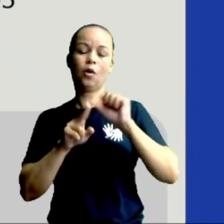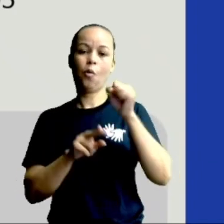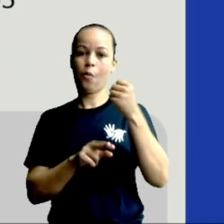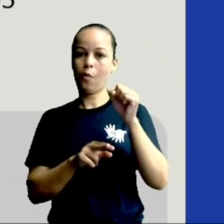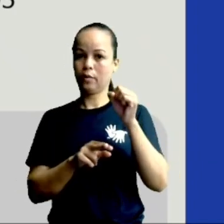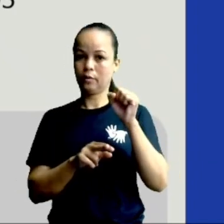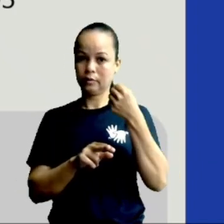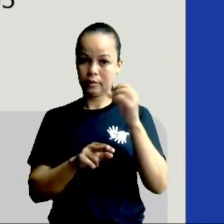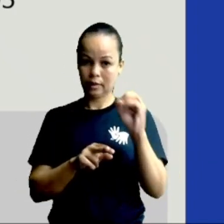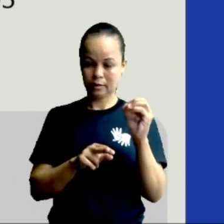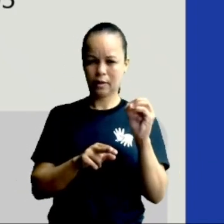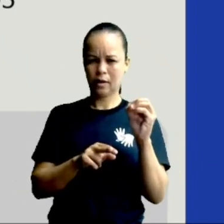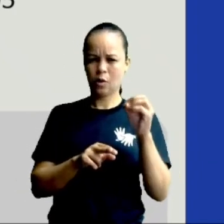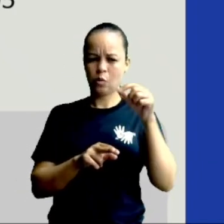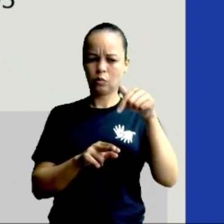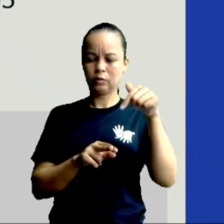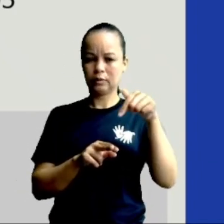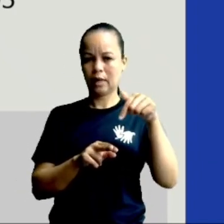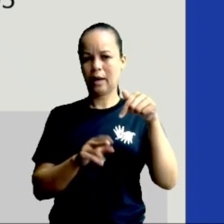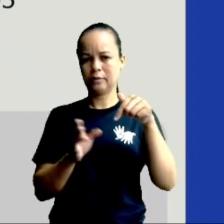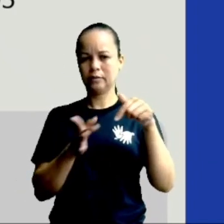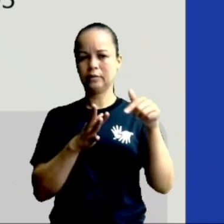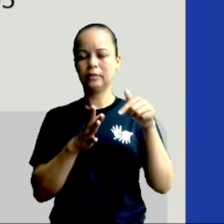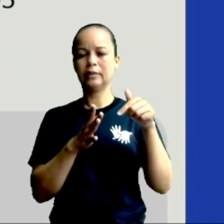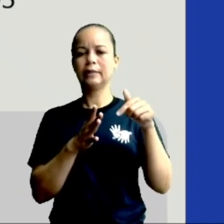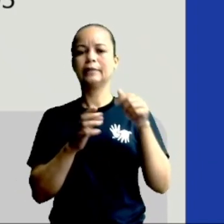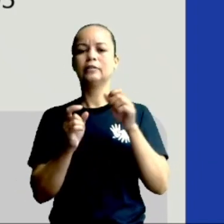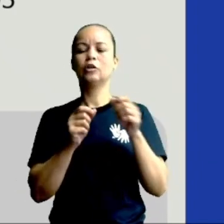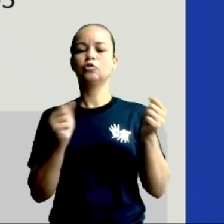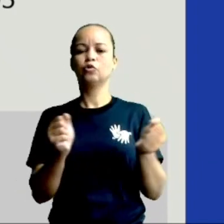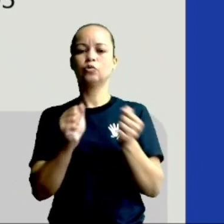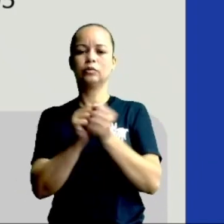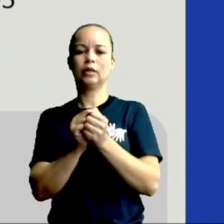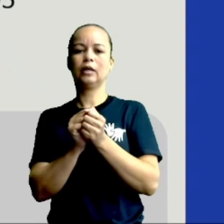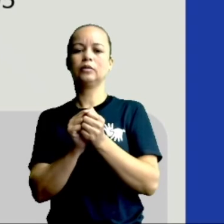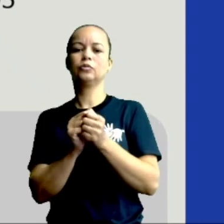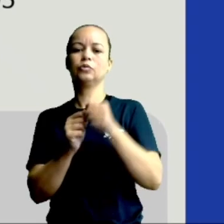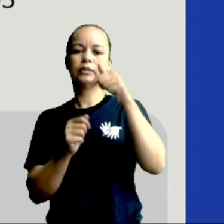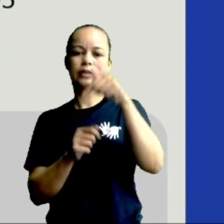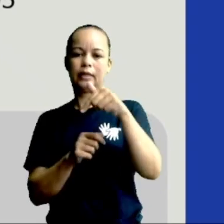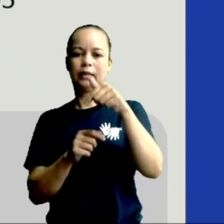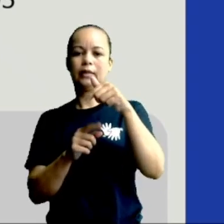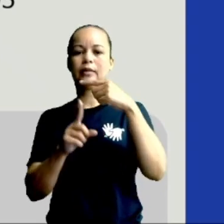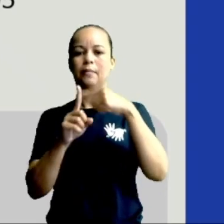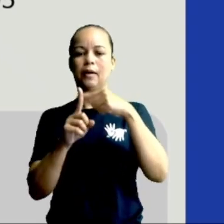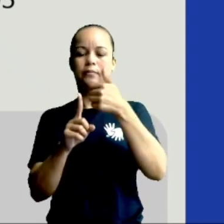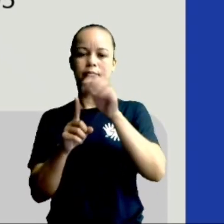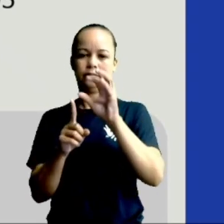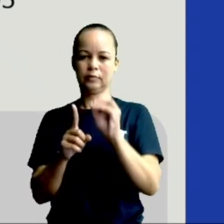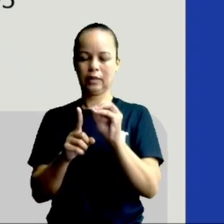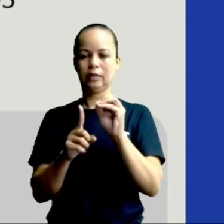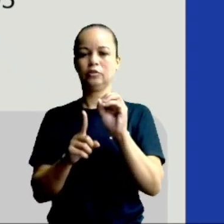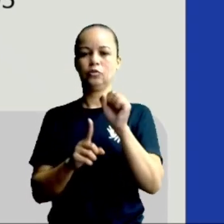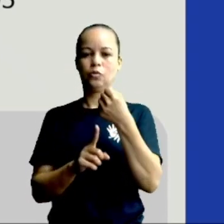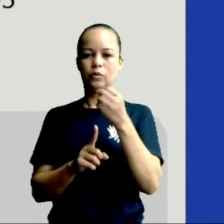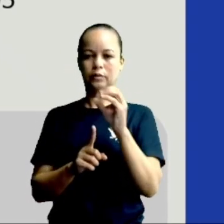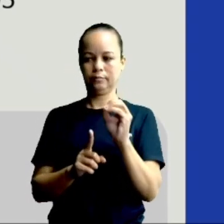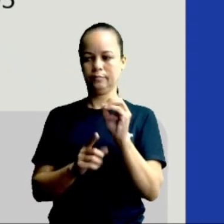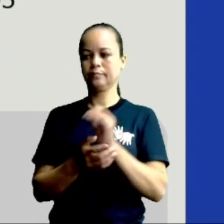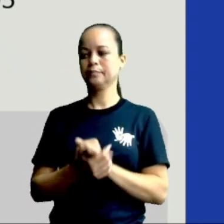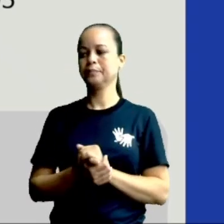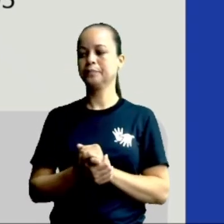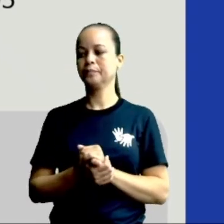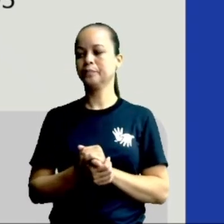não é verdade? O 7 aí que está na dezena e o 1 que está na dezena, juntando os dois, que é 70 mais 10, 80. E